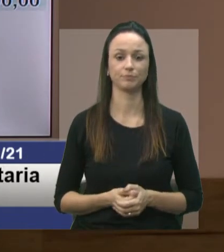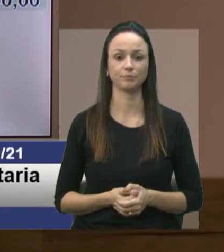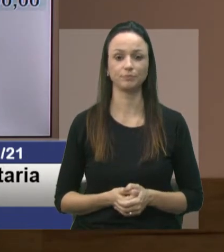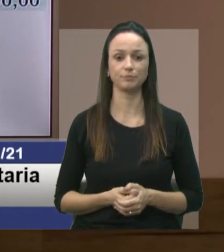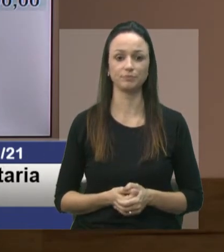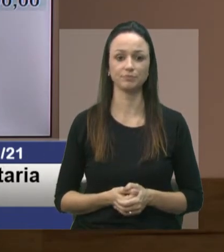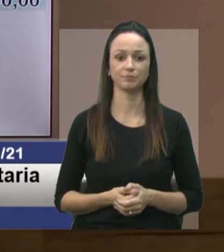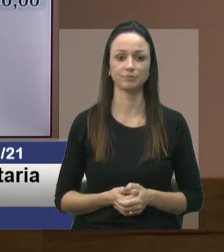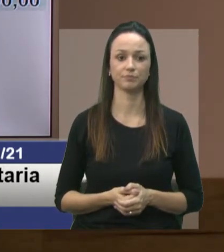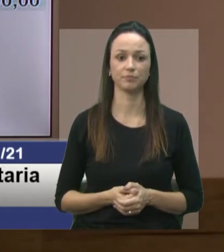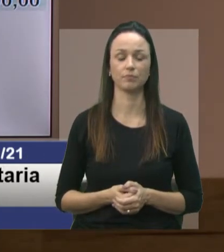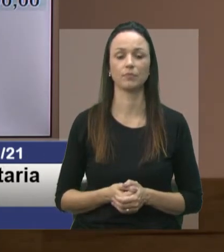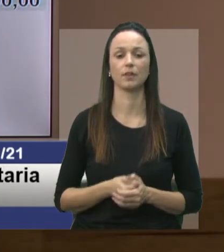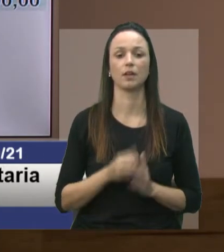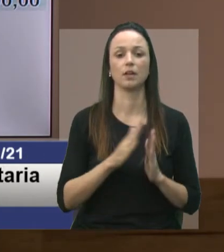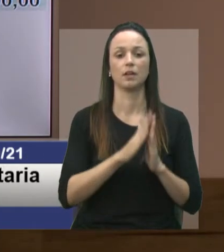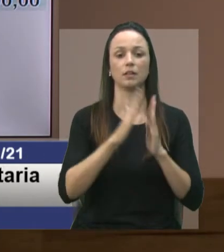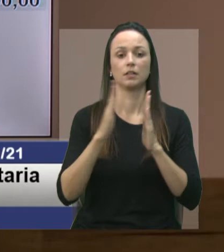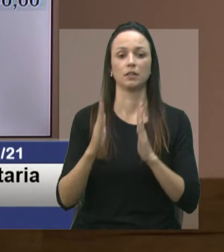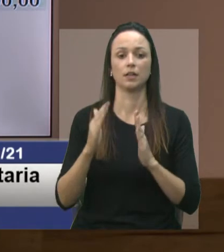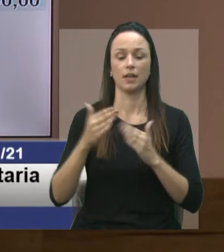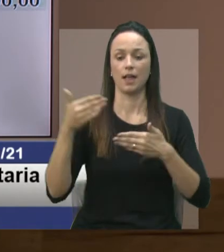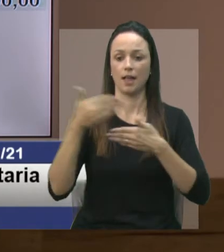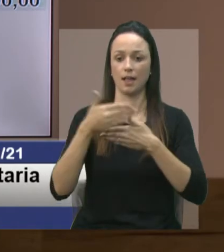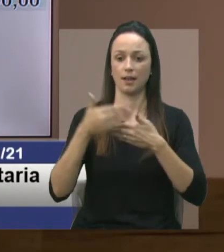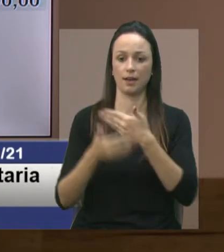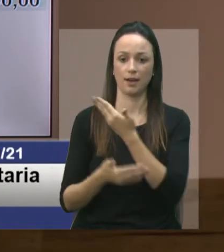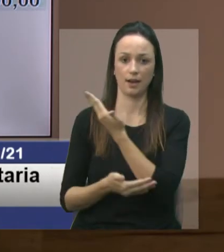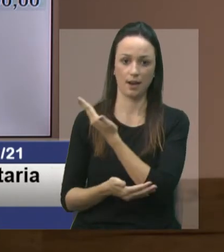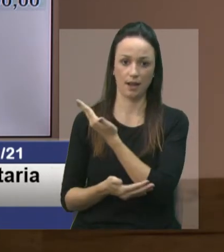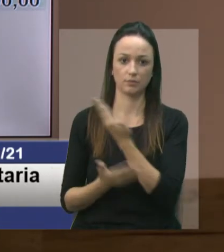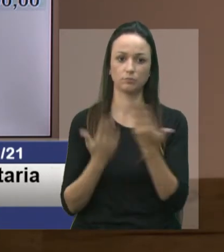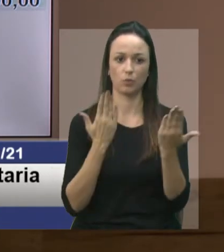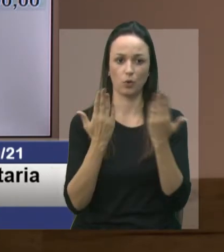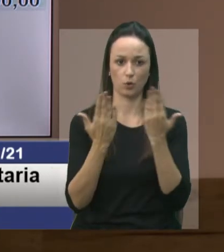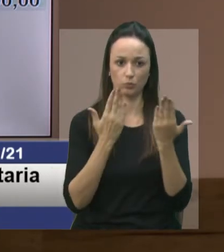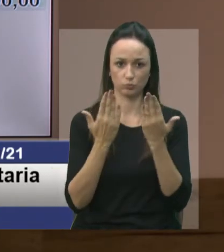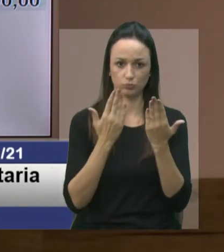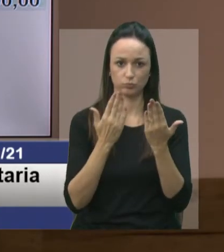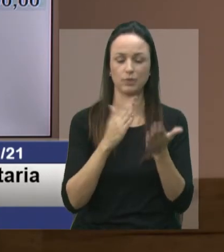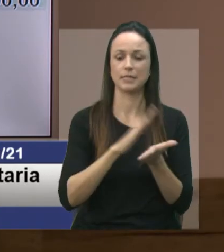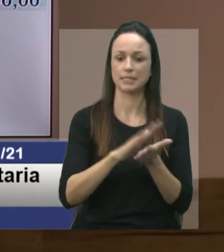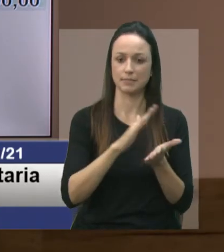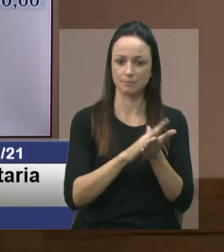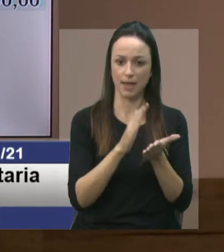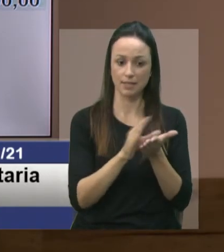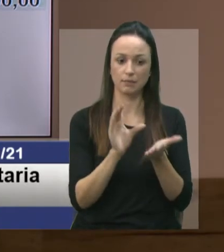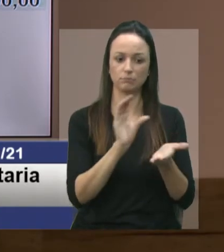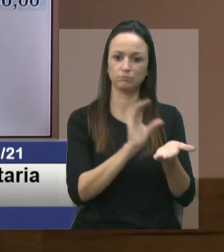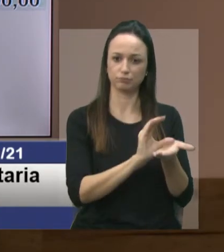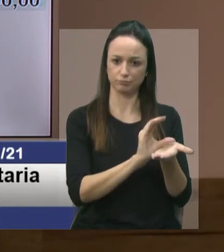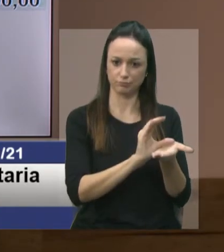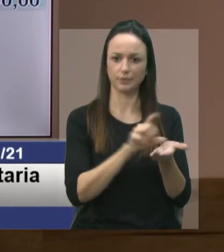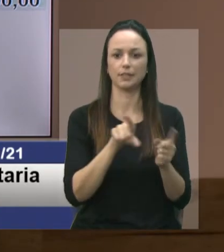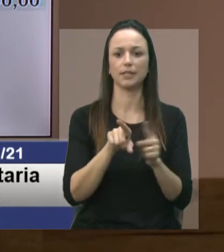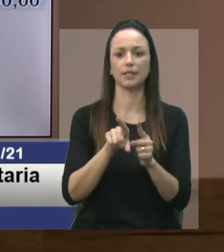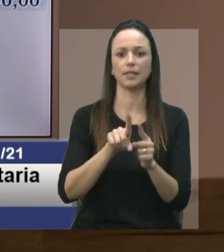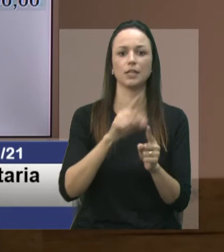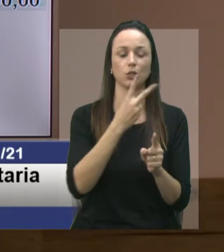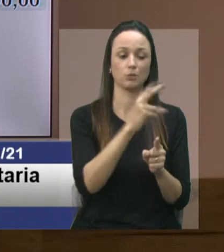Esse próximo slide a gente traz um comparativo sobre a despesa empenhada em 2020 e a despesa